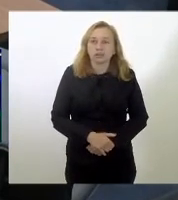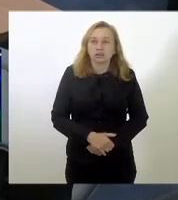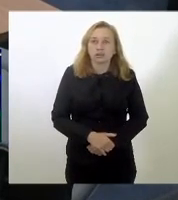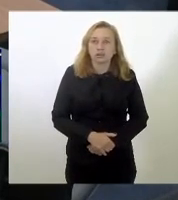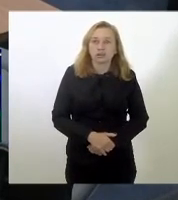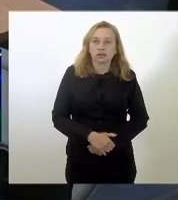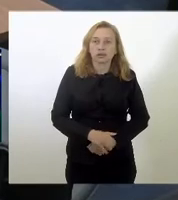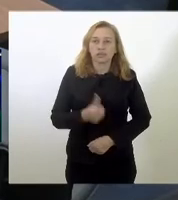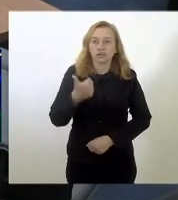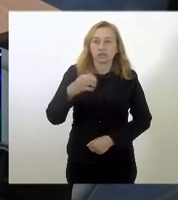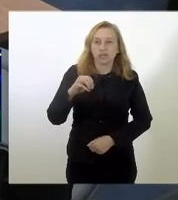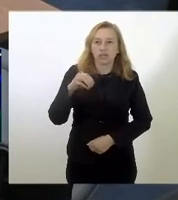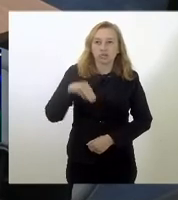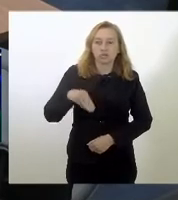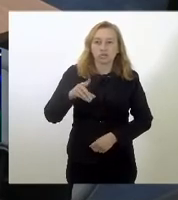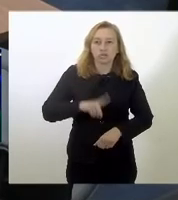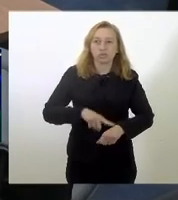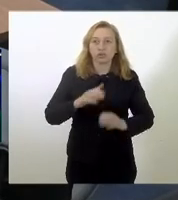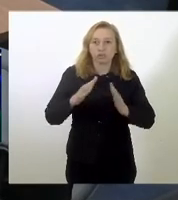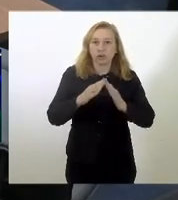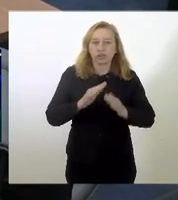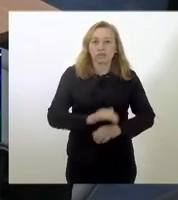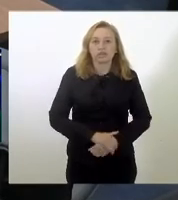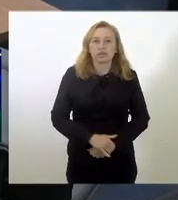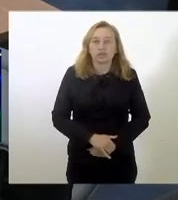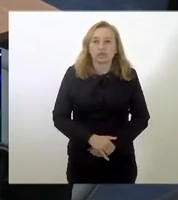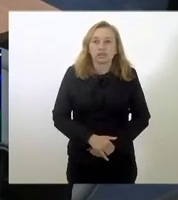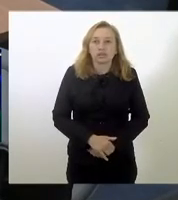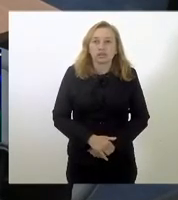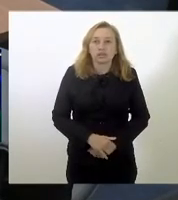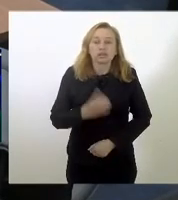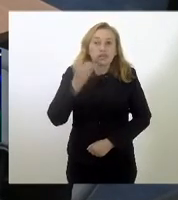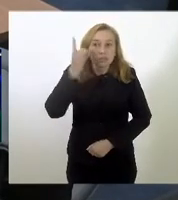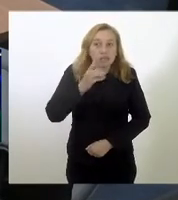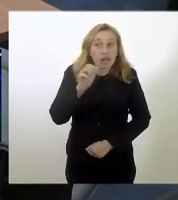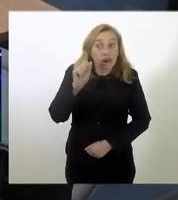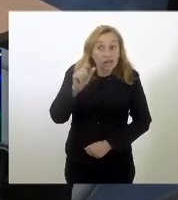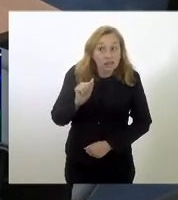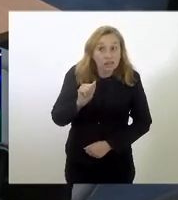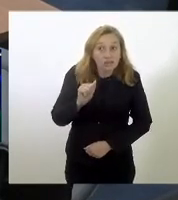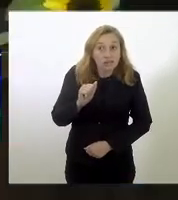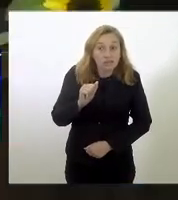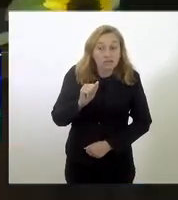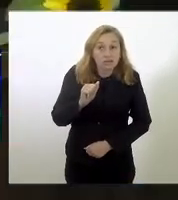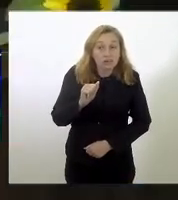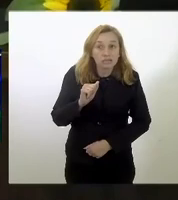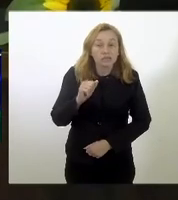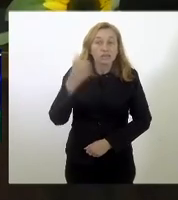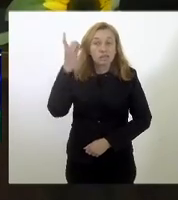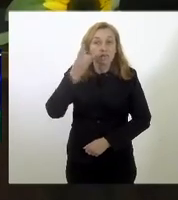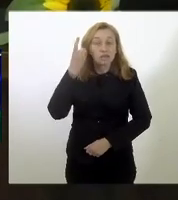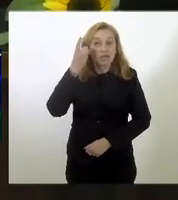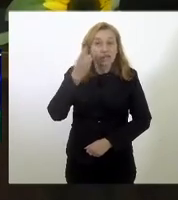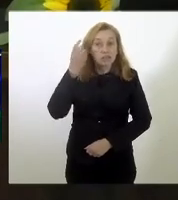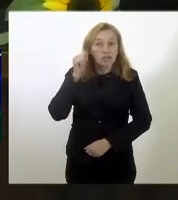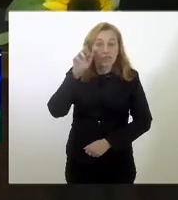Vossa Excelência dispõe de 10 minutos no tempo regimental. Deputada Alana. Deputada Eliomar, o seu som está aberto.